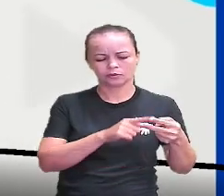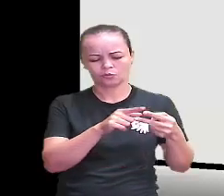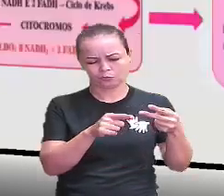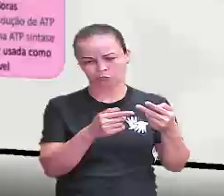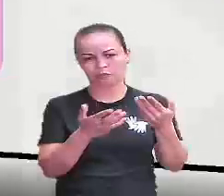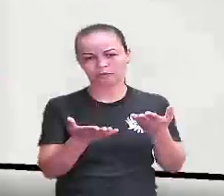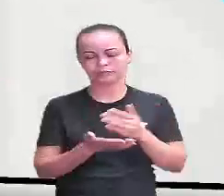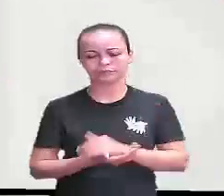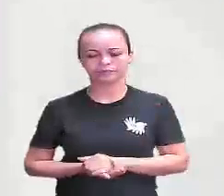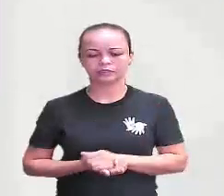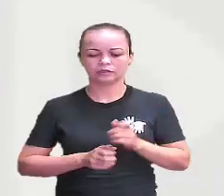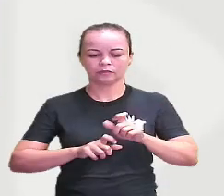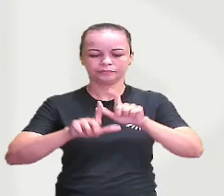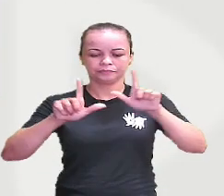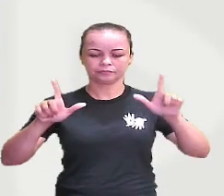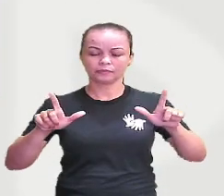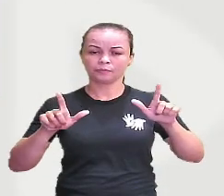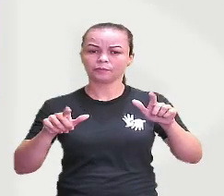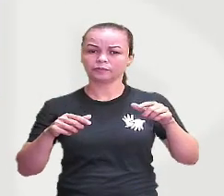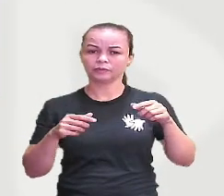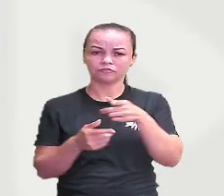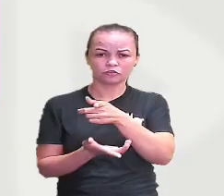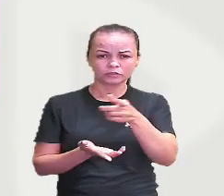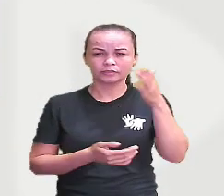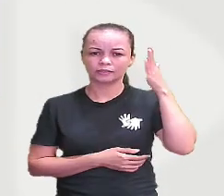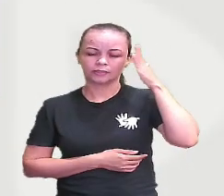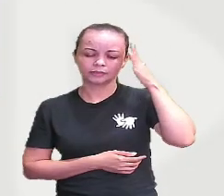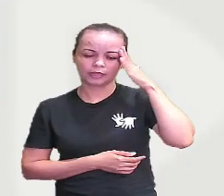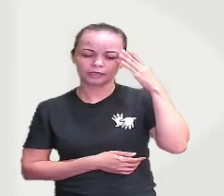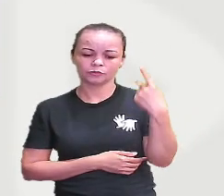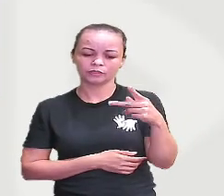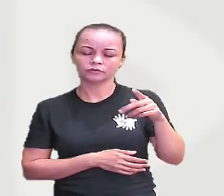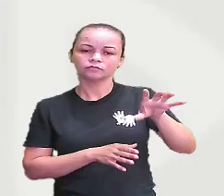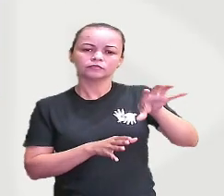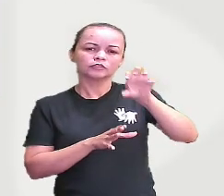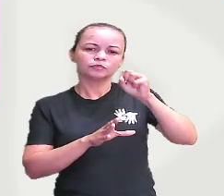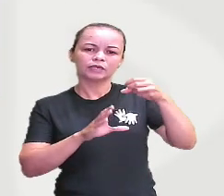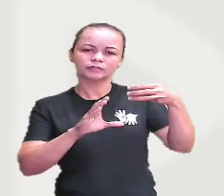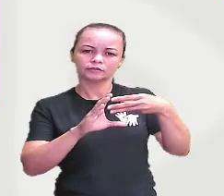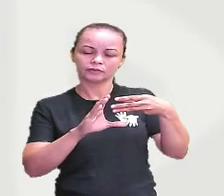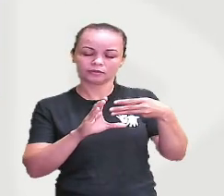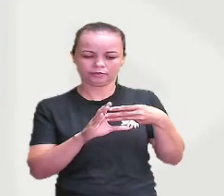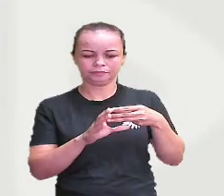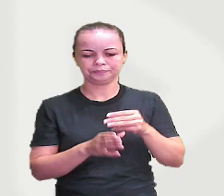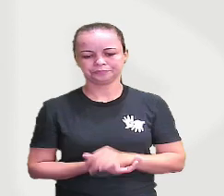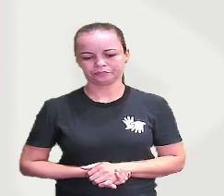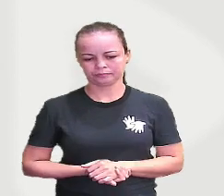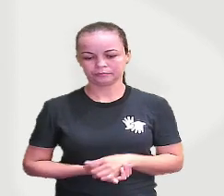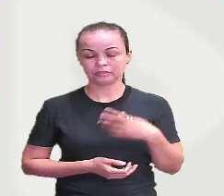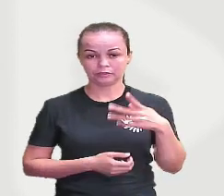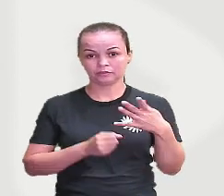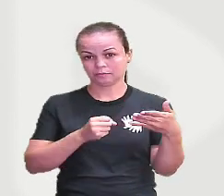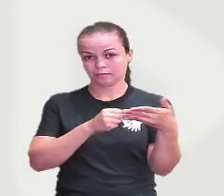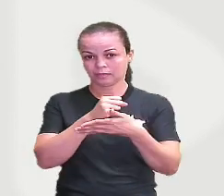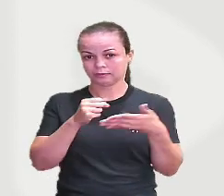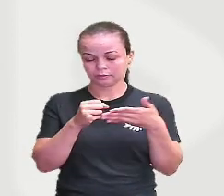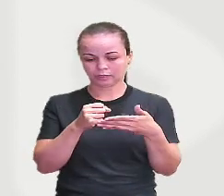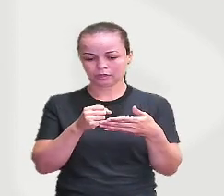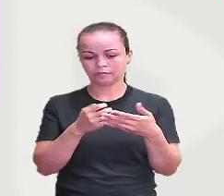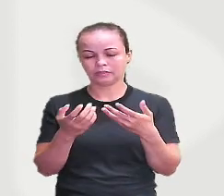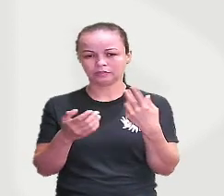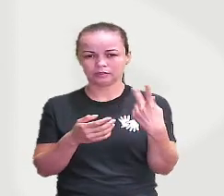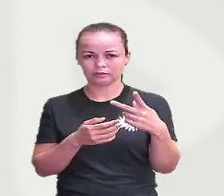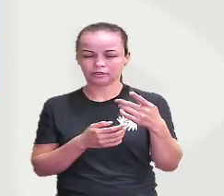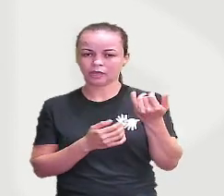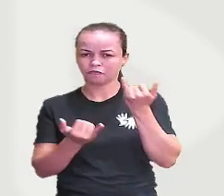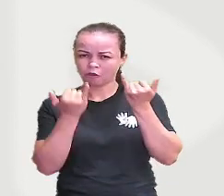para justamente a gente tentar entender o que seria a respiração celular. A respiração celular, gente, ela teria, basicamente, guarda